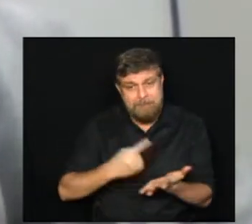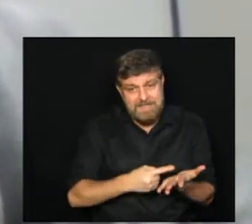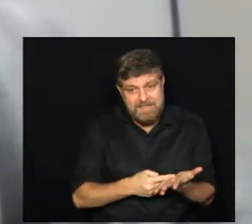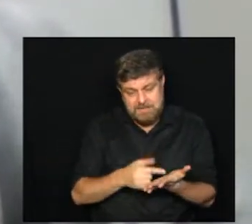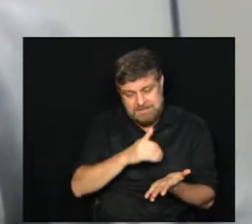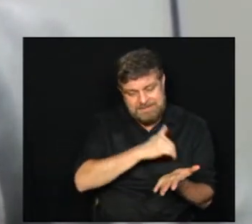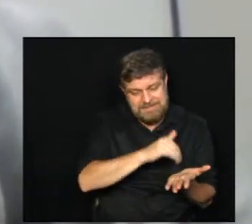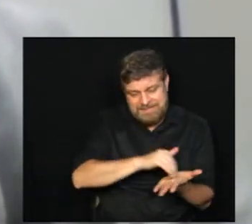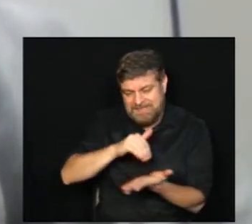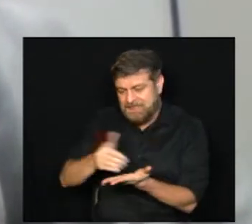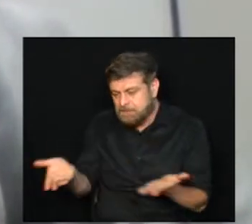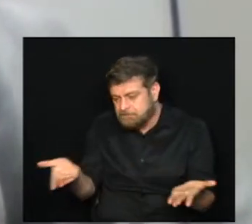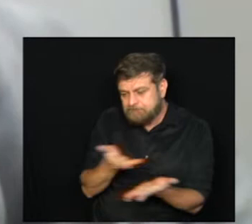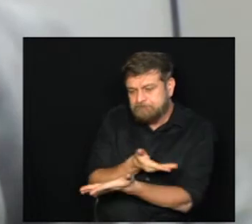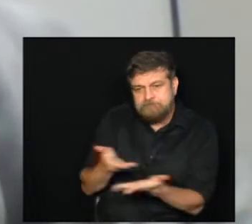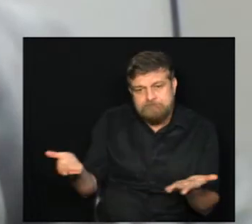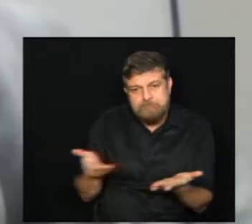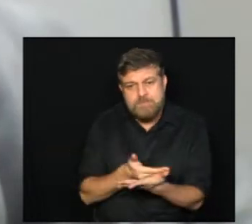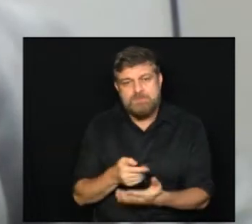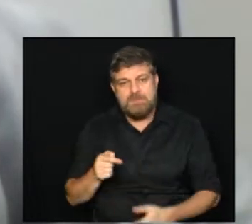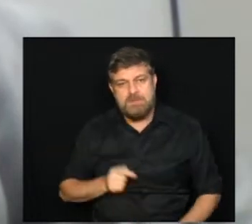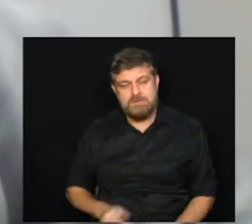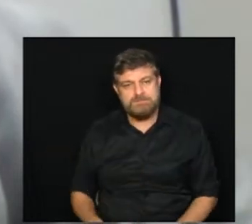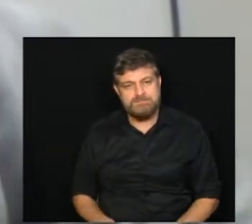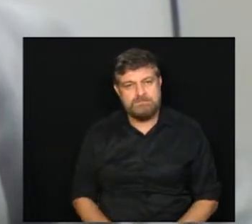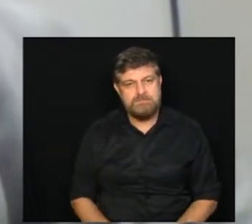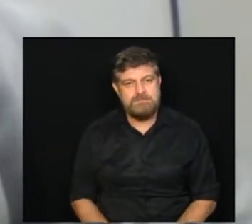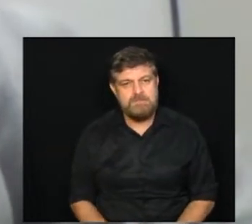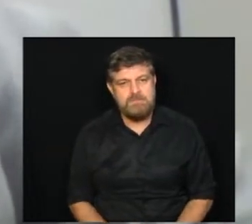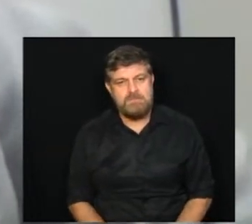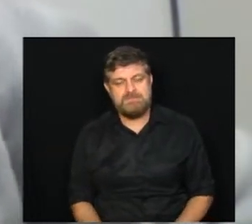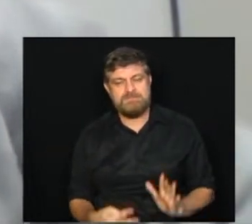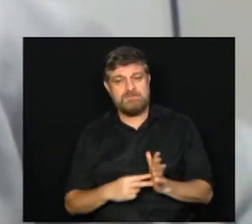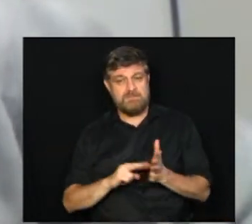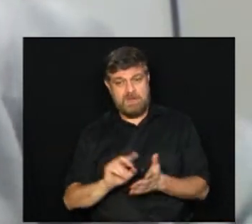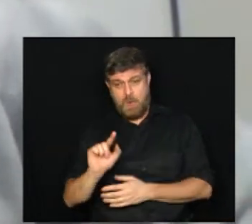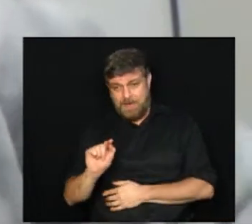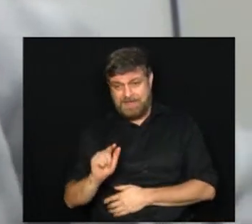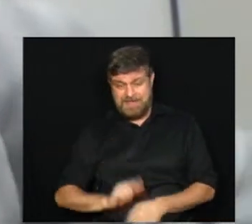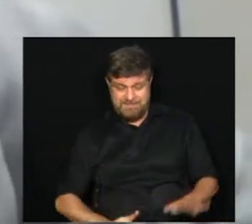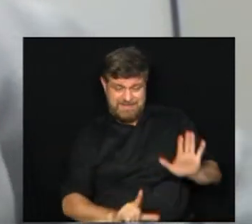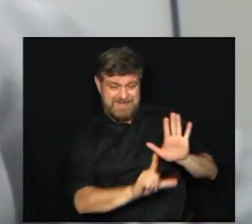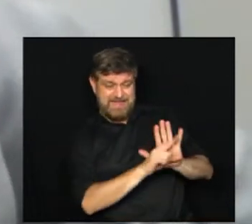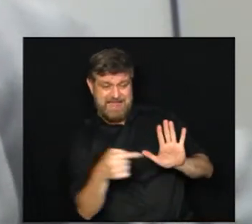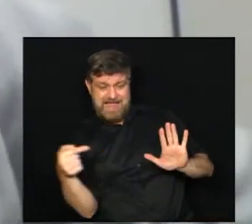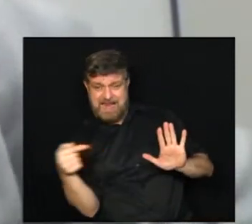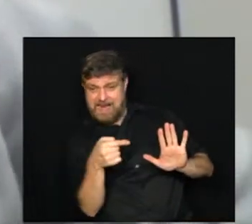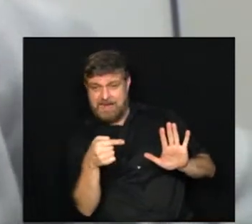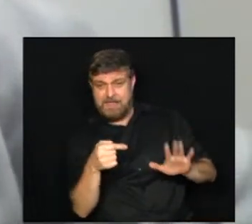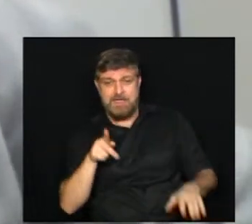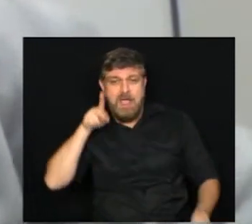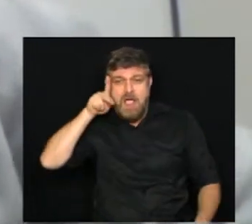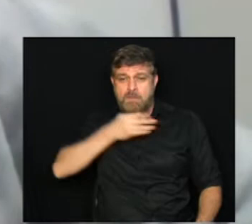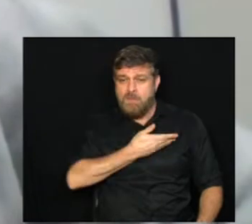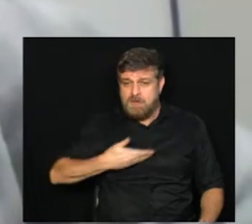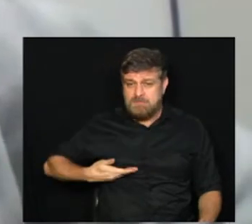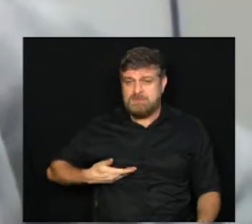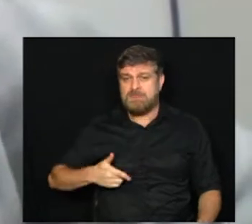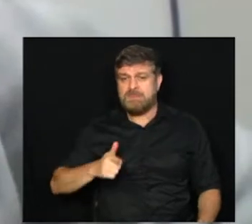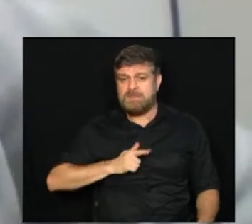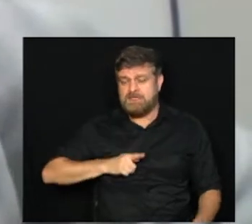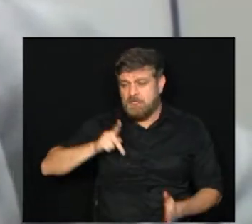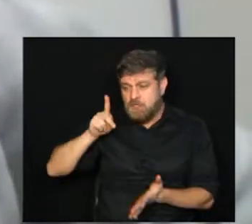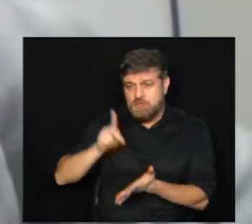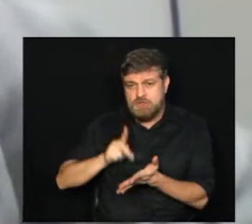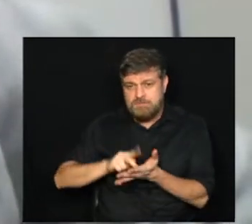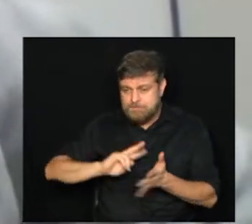então, você fazer por lei com que as políticas públicas tenham realmente o compromisso